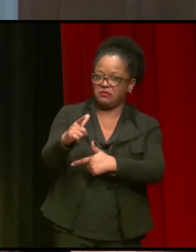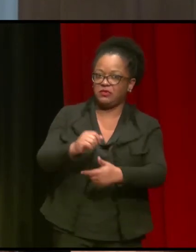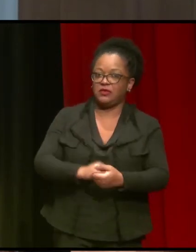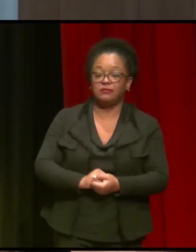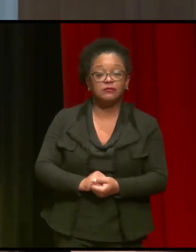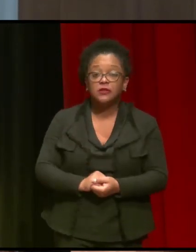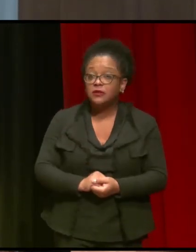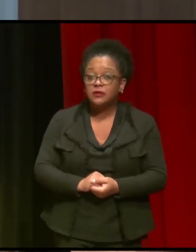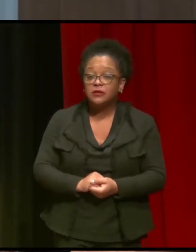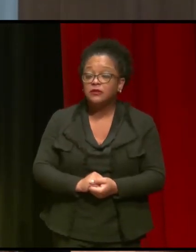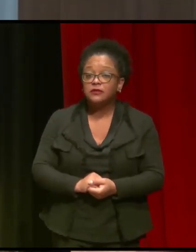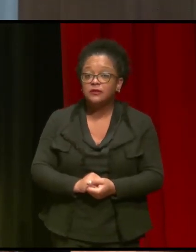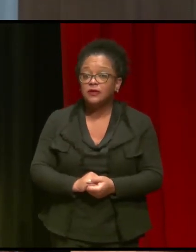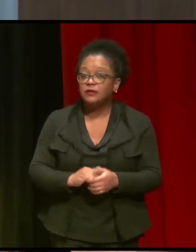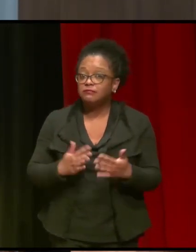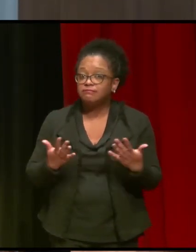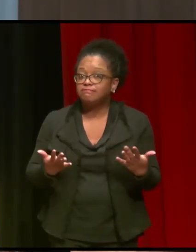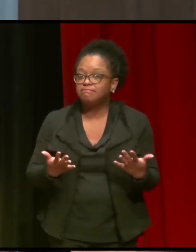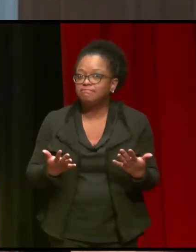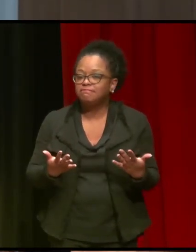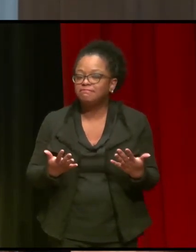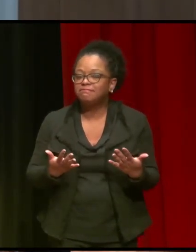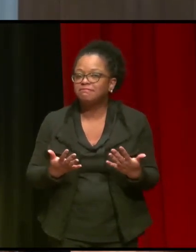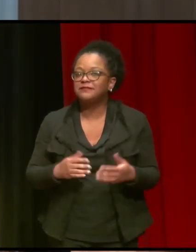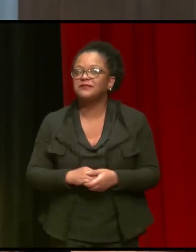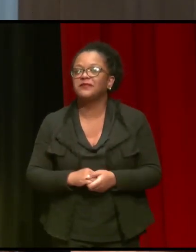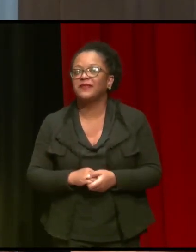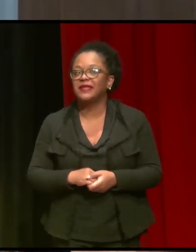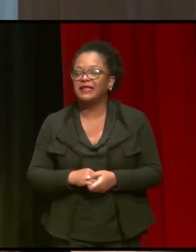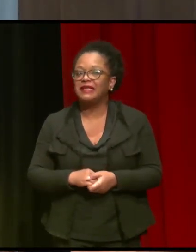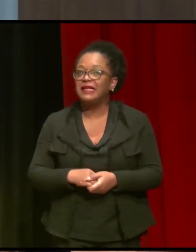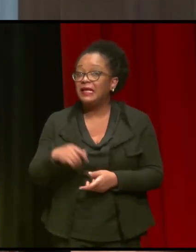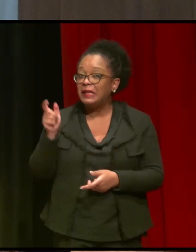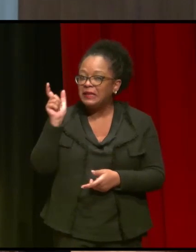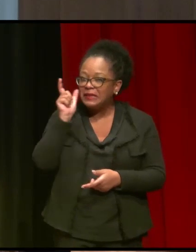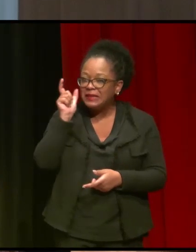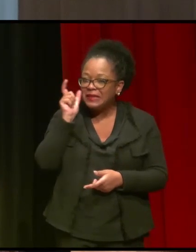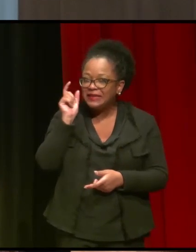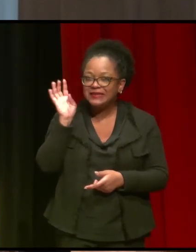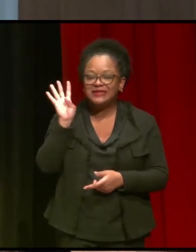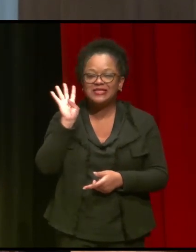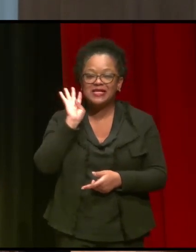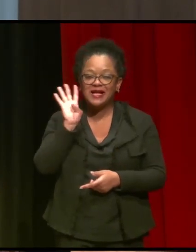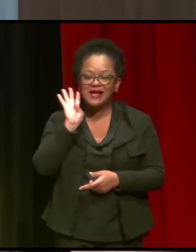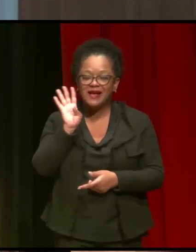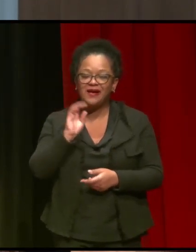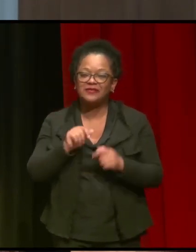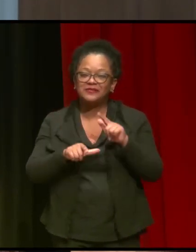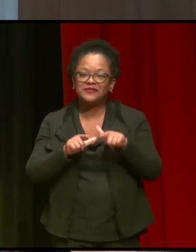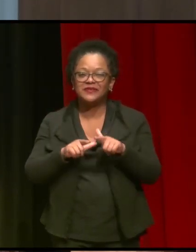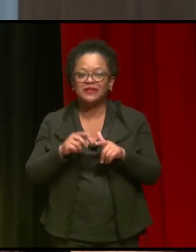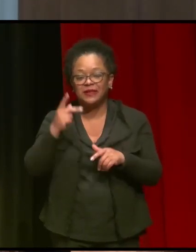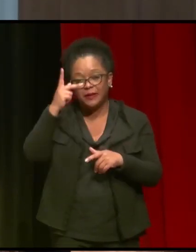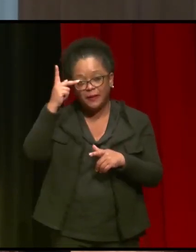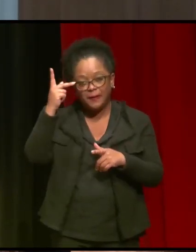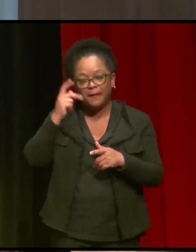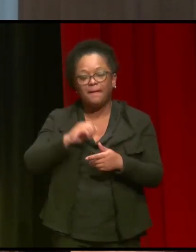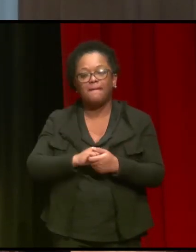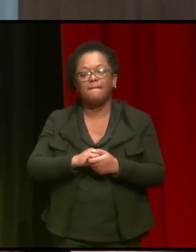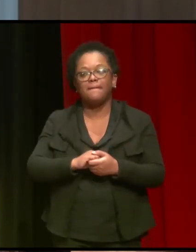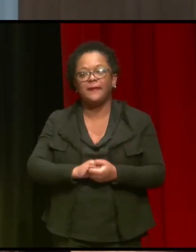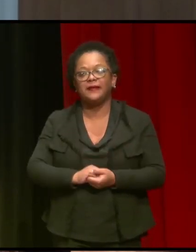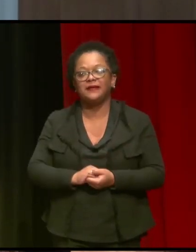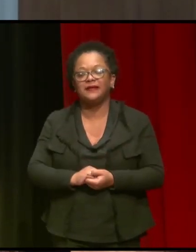eles, uma coisa muito interessante, trabalha com deficiente, quem não gosta disso, tudo bem, mas eu acho legal. O deficiente fala na sua cara o que ele